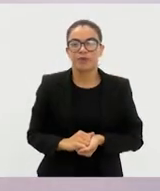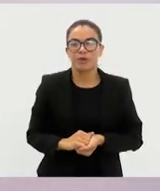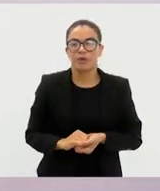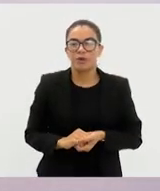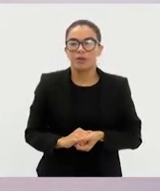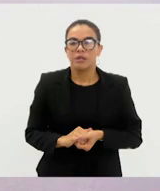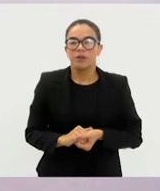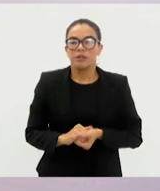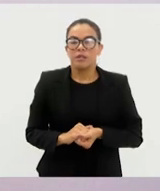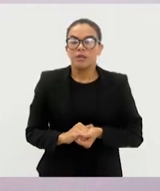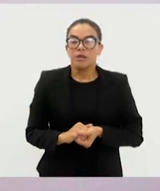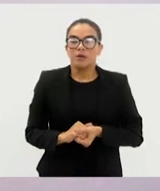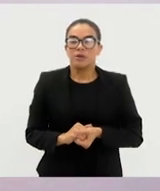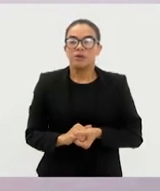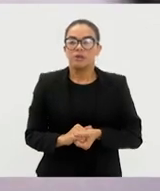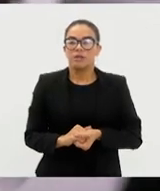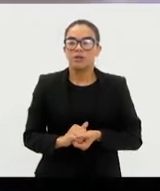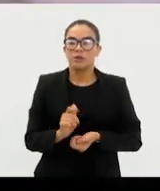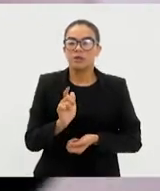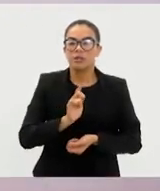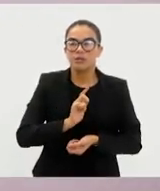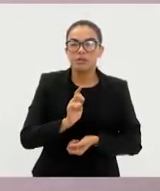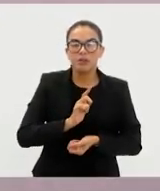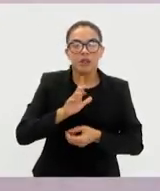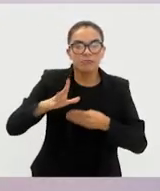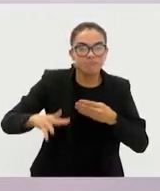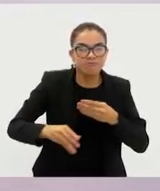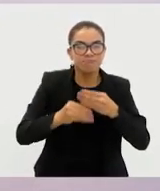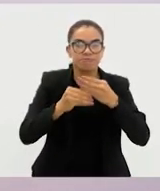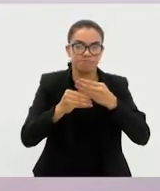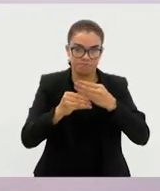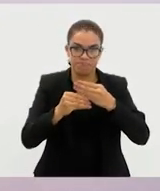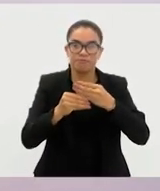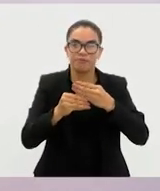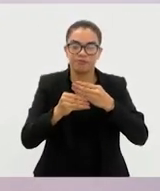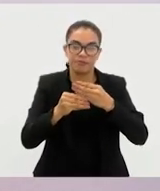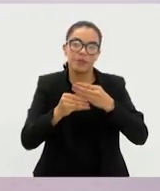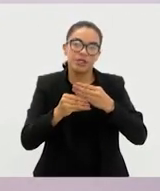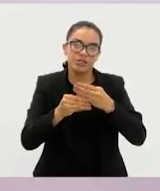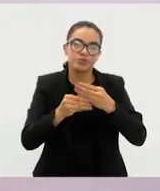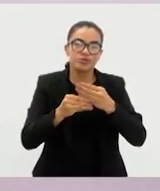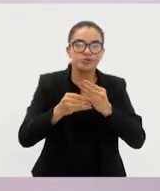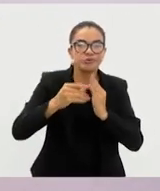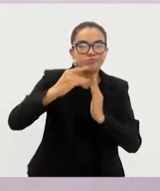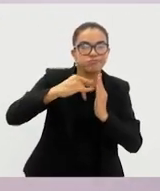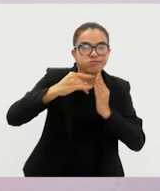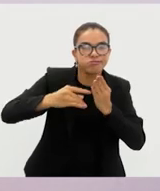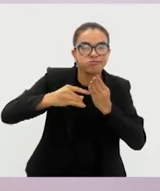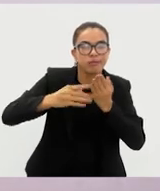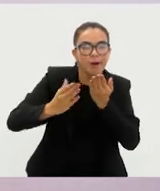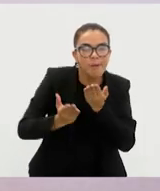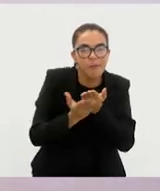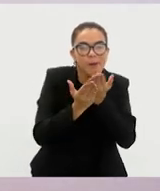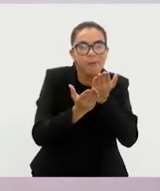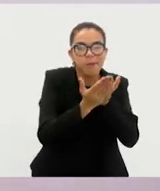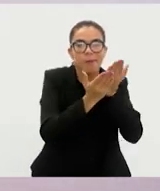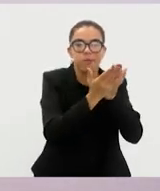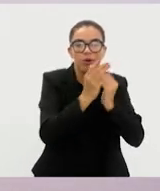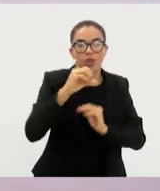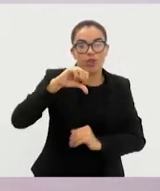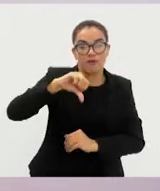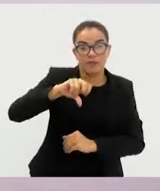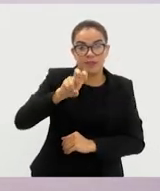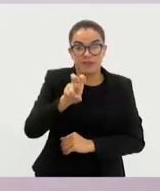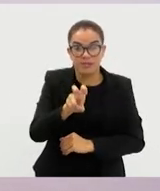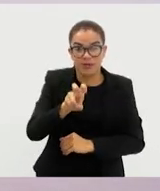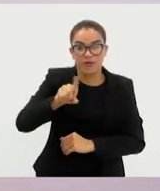Obrigado. Temos aqui, então, um acréscimo de receita líquida acumulada, né, que atingiu ali